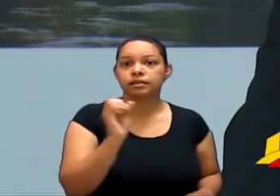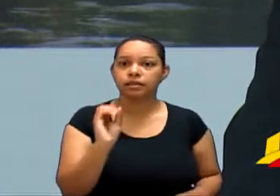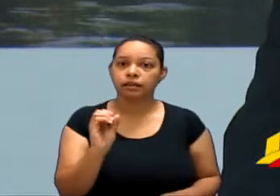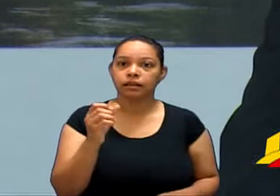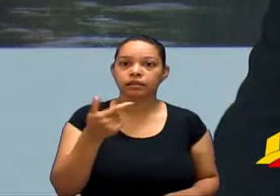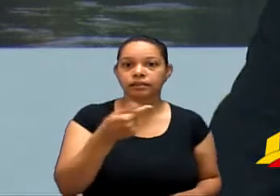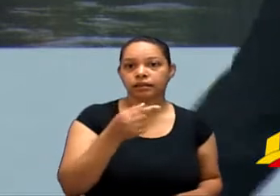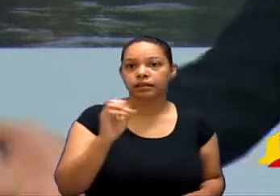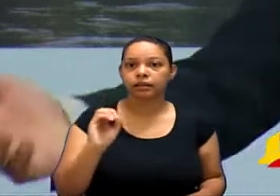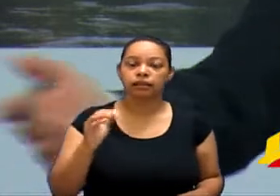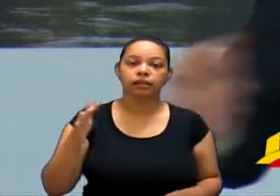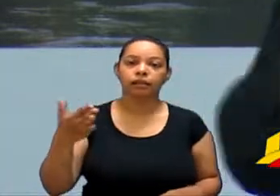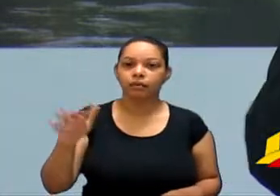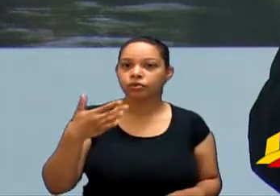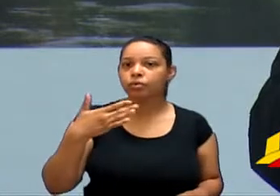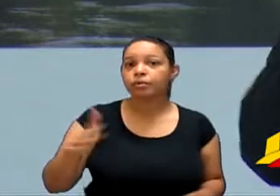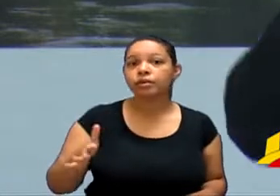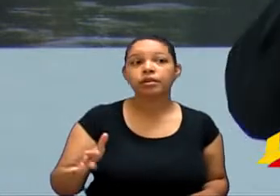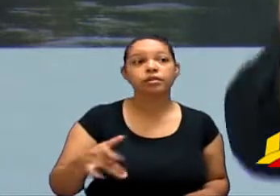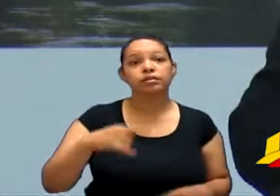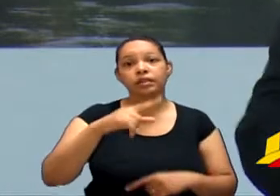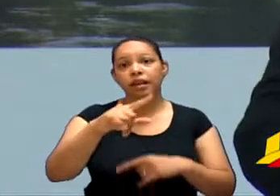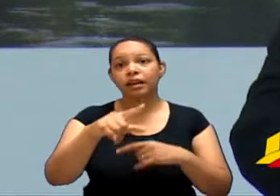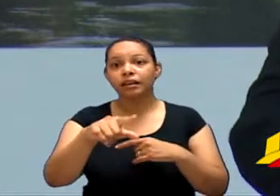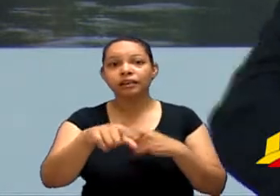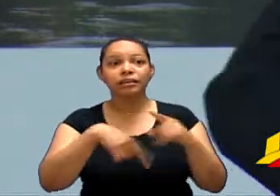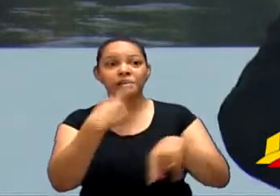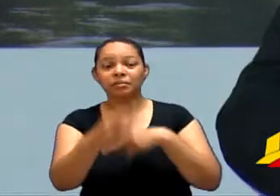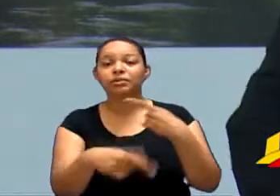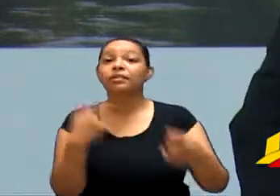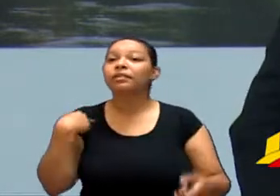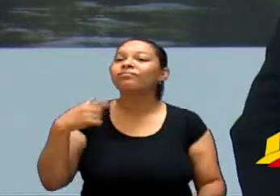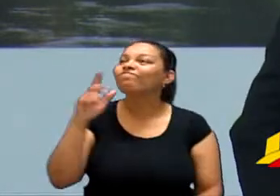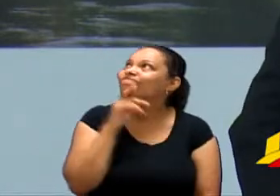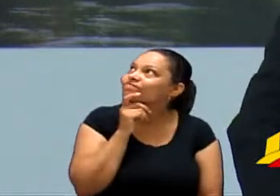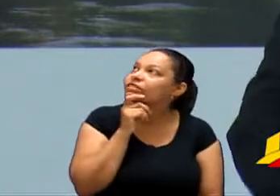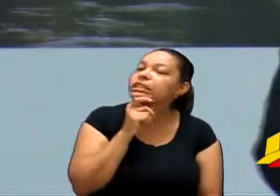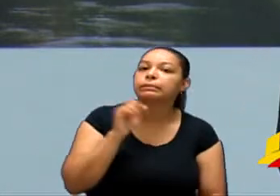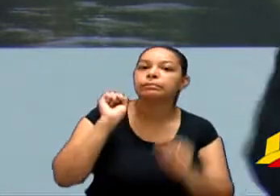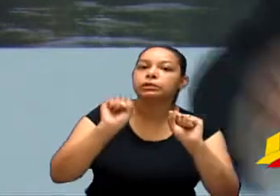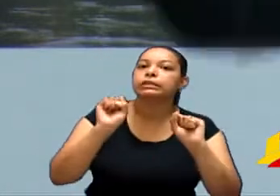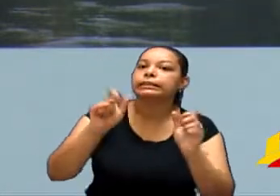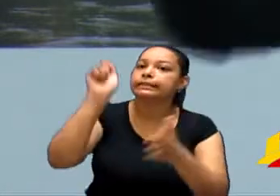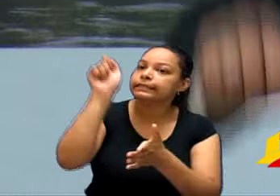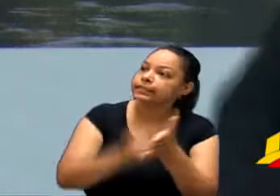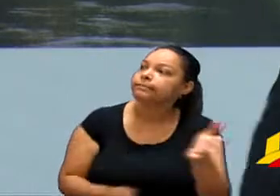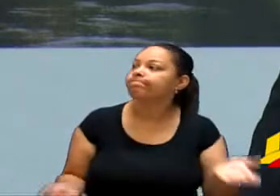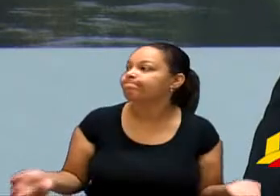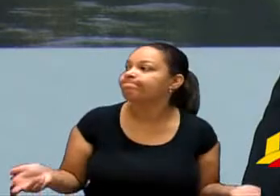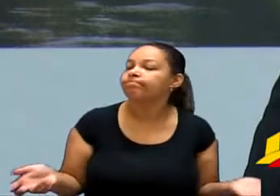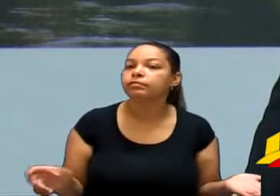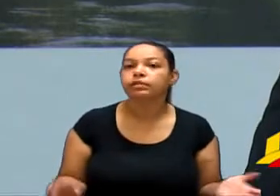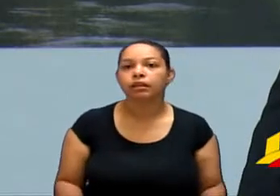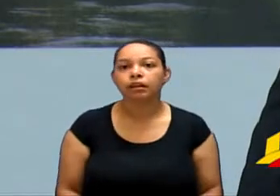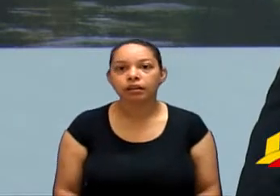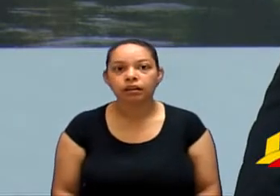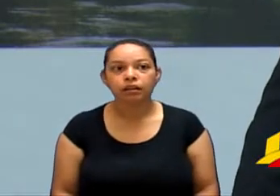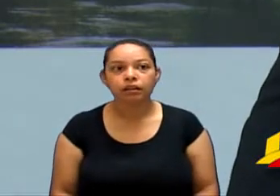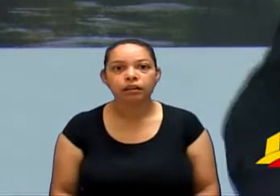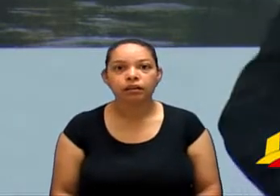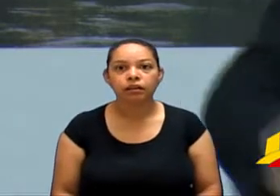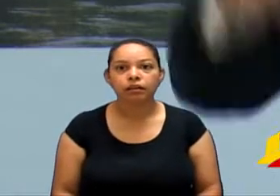Treviso ou é uma vergonha isso aí aí eu mandei o Pet Play esportivo o meu não saiu mas saiu lá